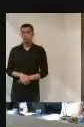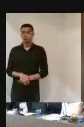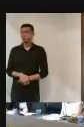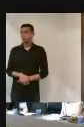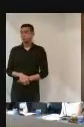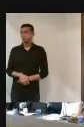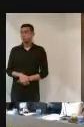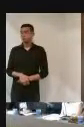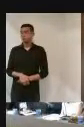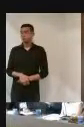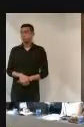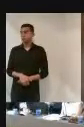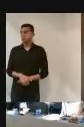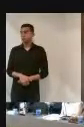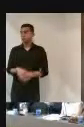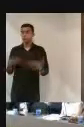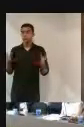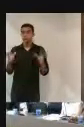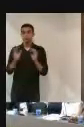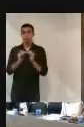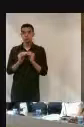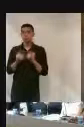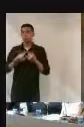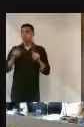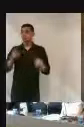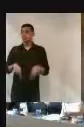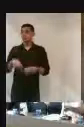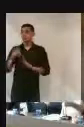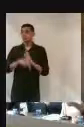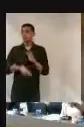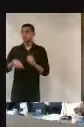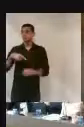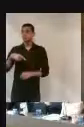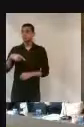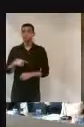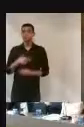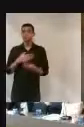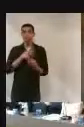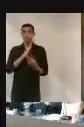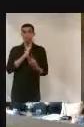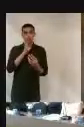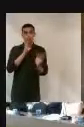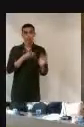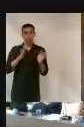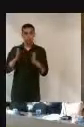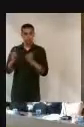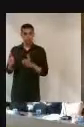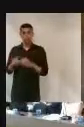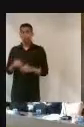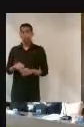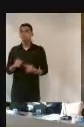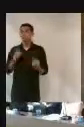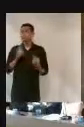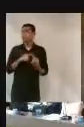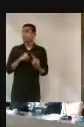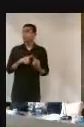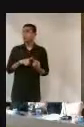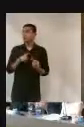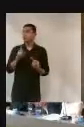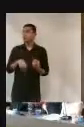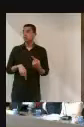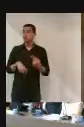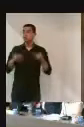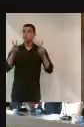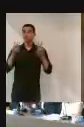Para resumir rapidamente, o programa ele tem 3 fases. Né? A fase 1 do programa ele é realmente esse espírito do estruturante, né? Do